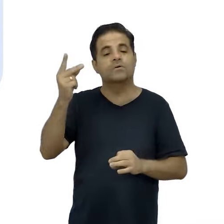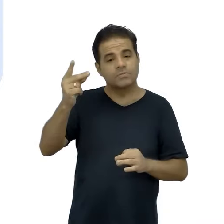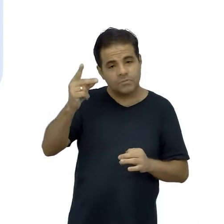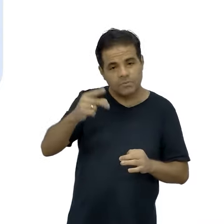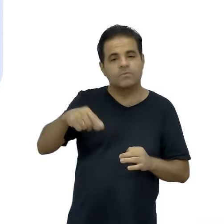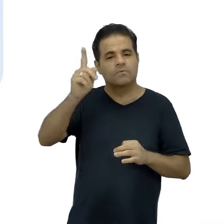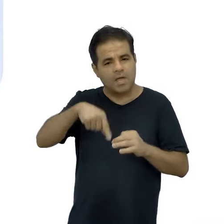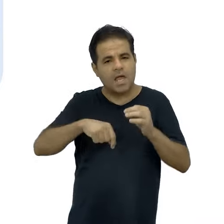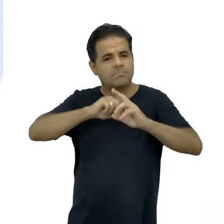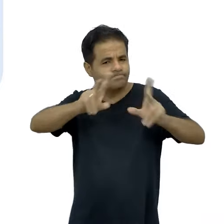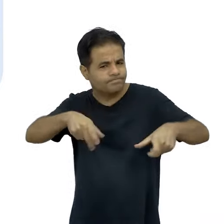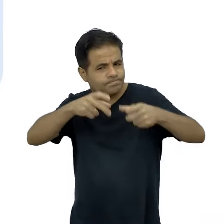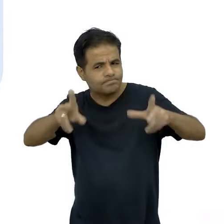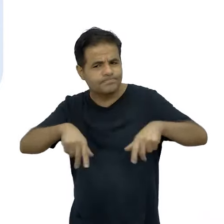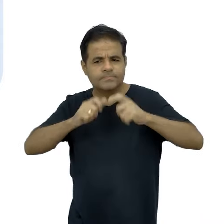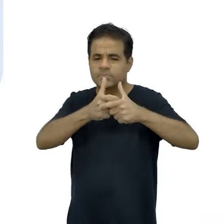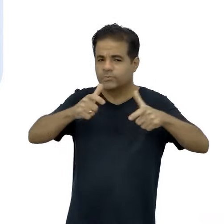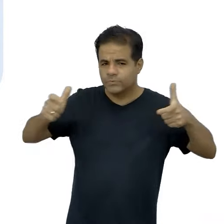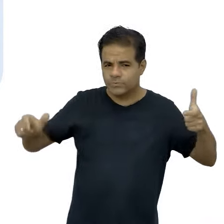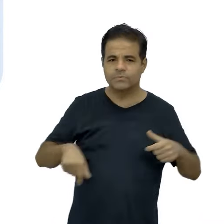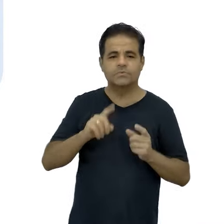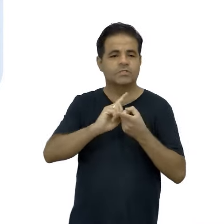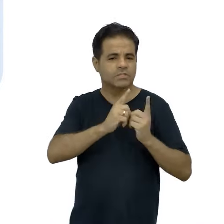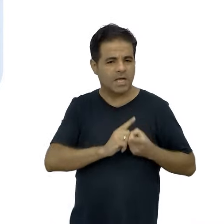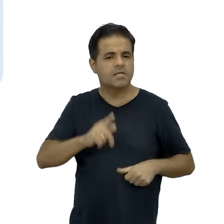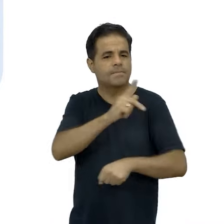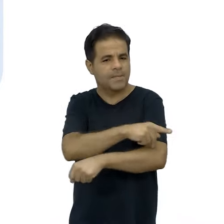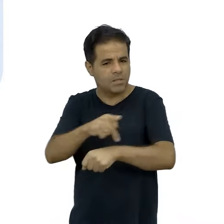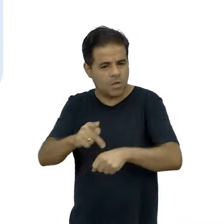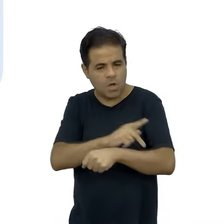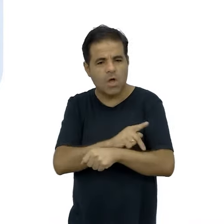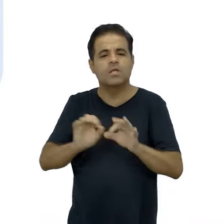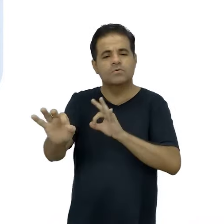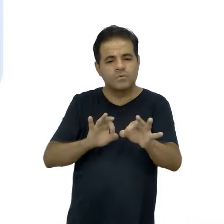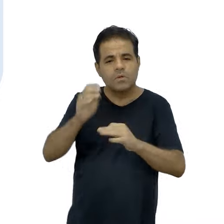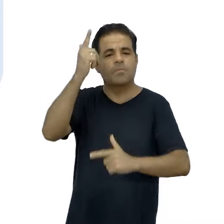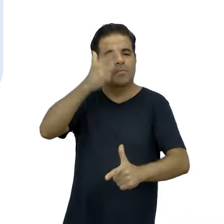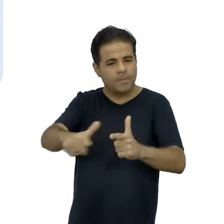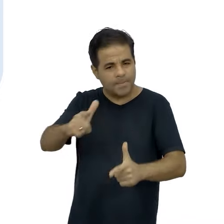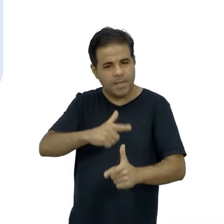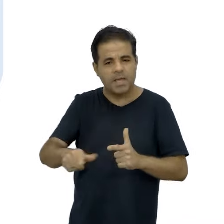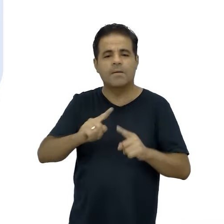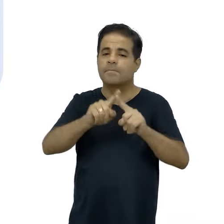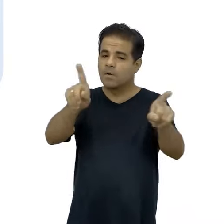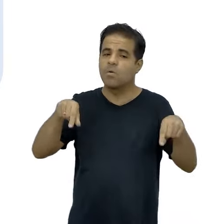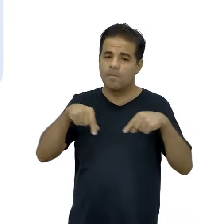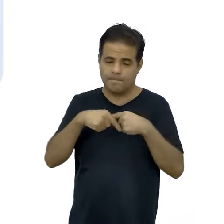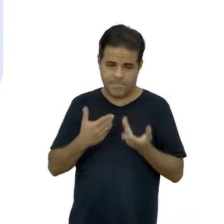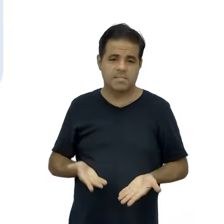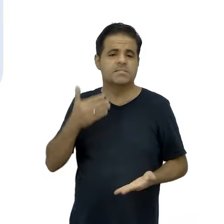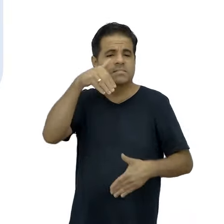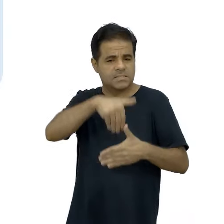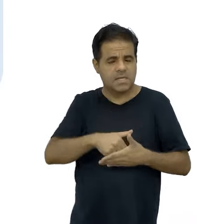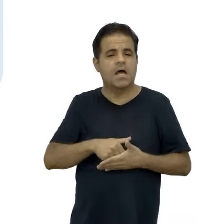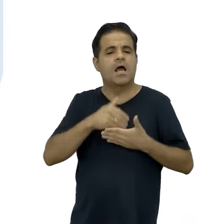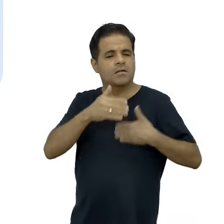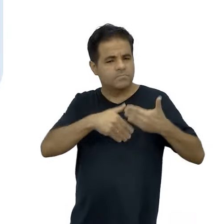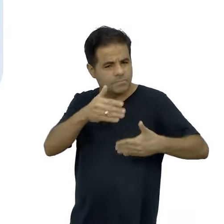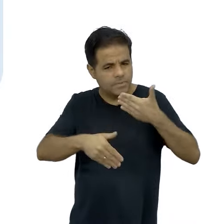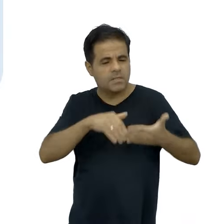momento é a exploração da estrutura didático-pedagógica e a resolução de problemas que está envolvido dentro da sequência